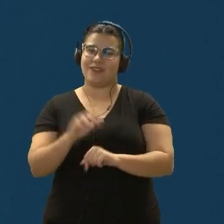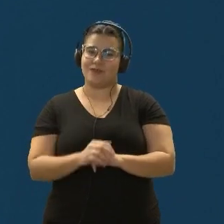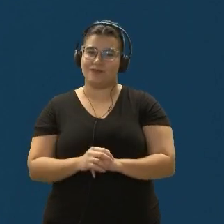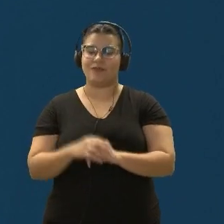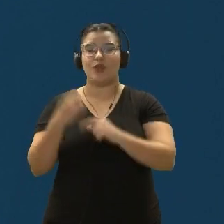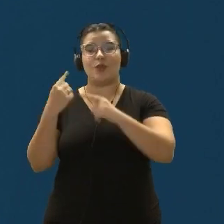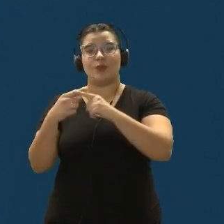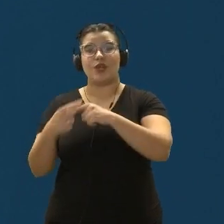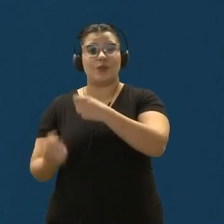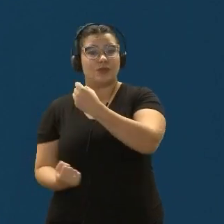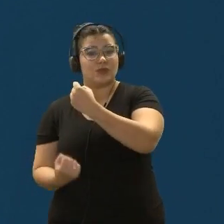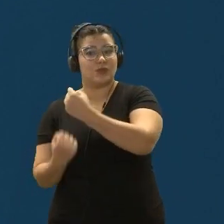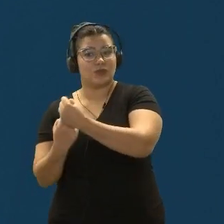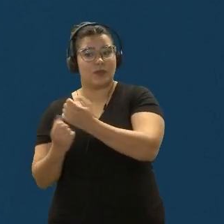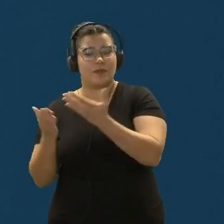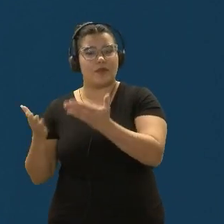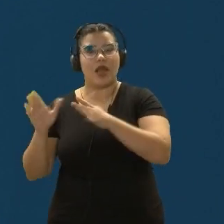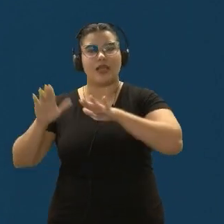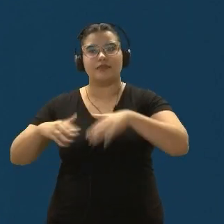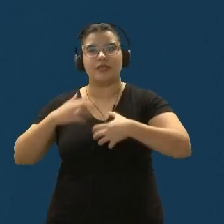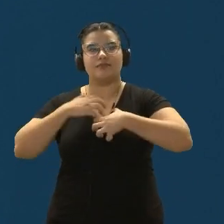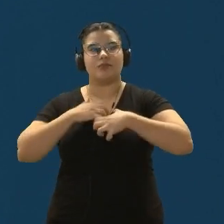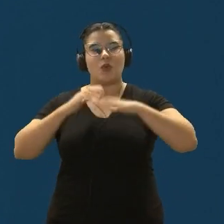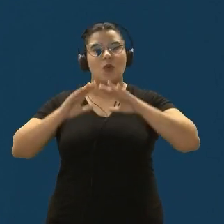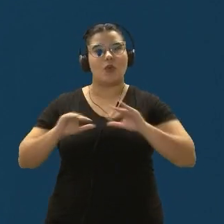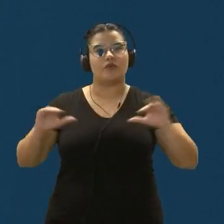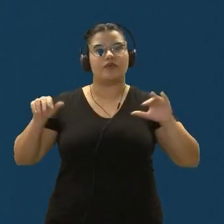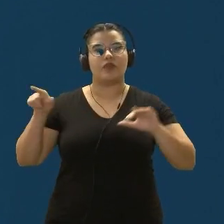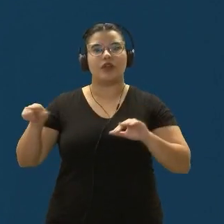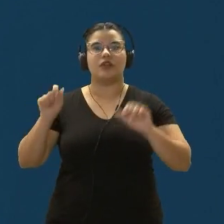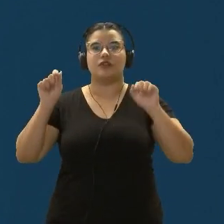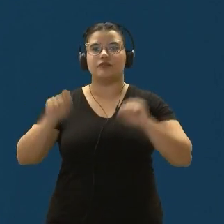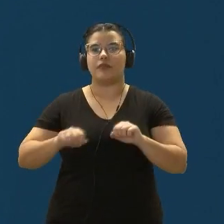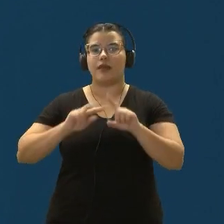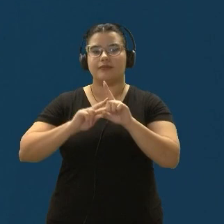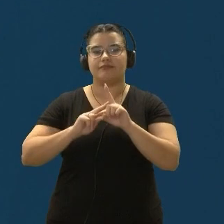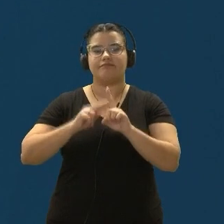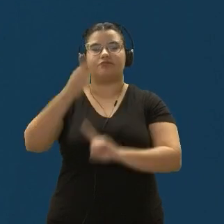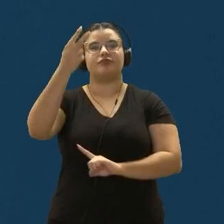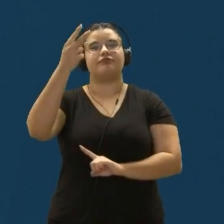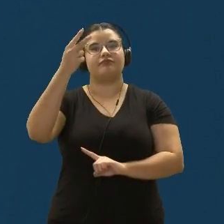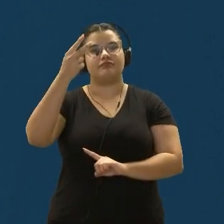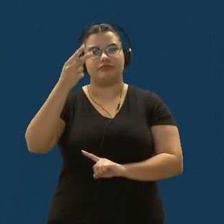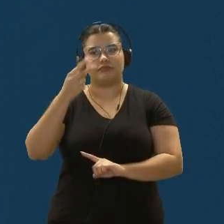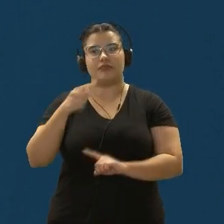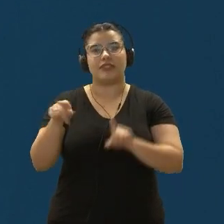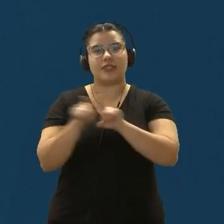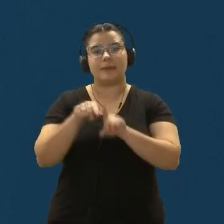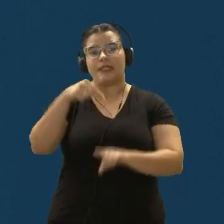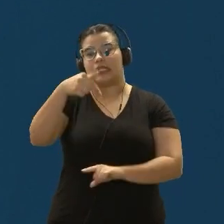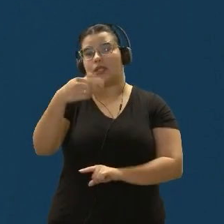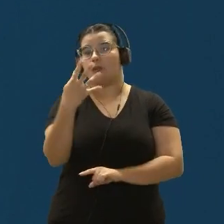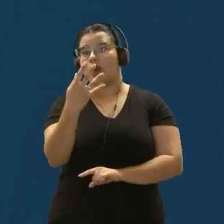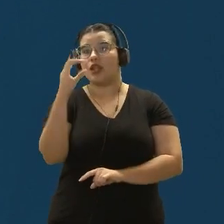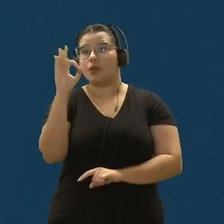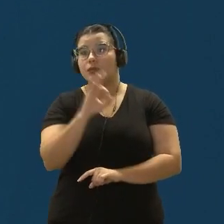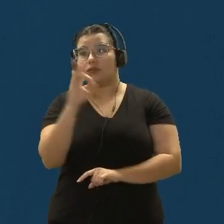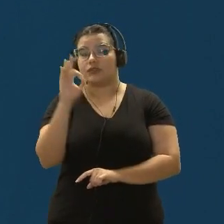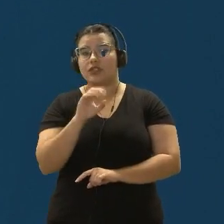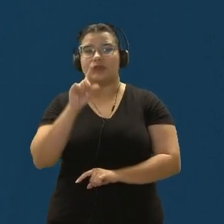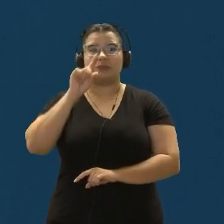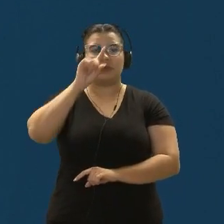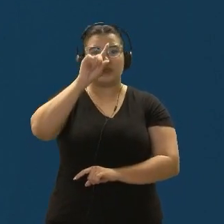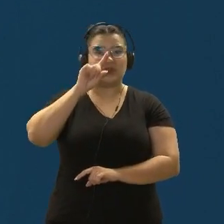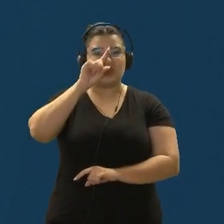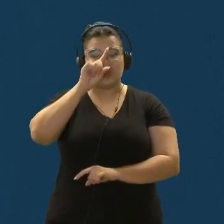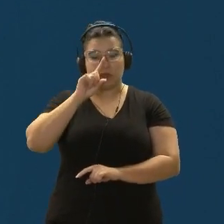ao paciente, quando se sente confortado, ele aumenta em 3 vezes a adesão e tem 74% mais risco de